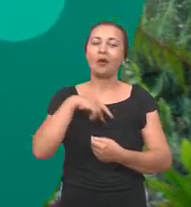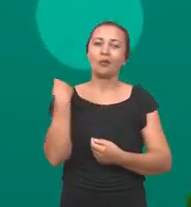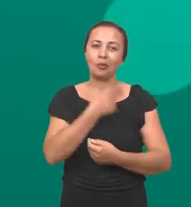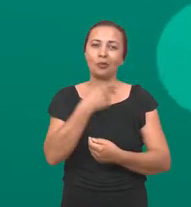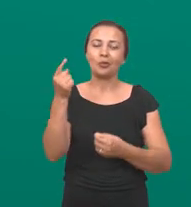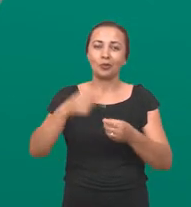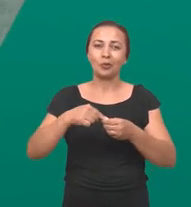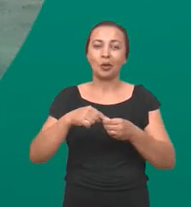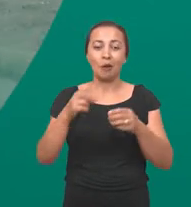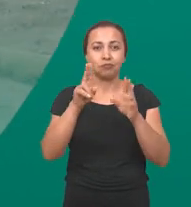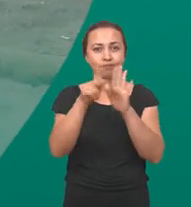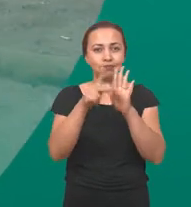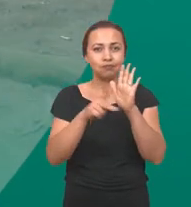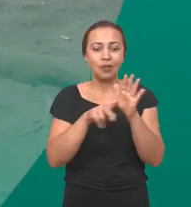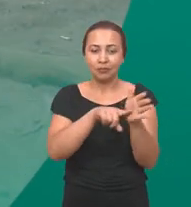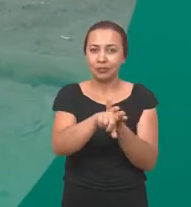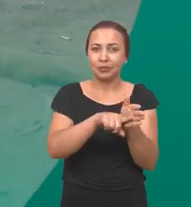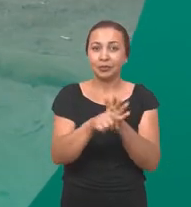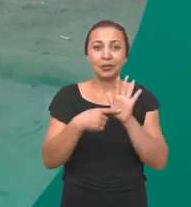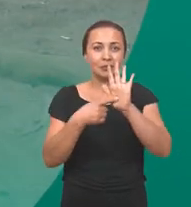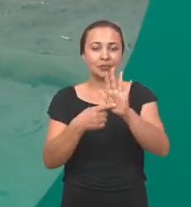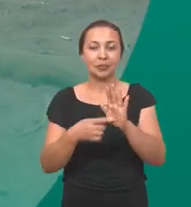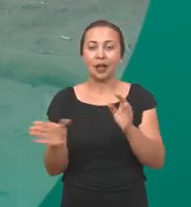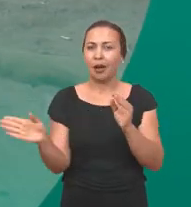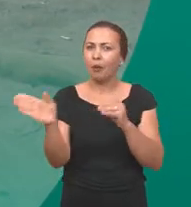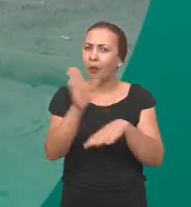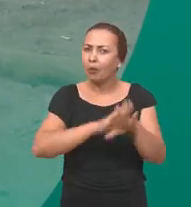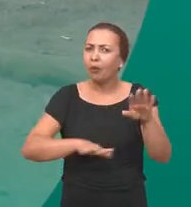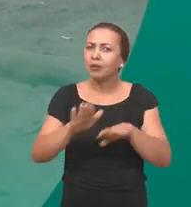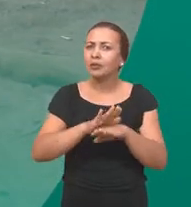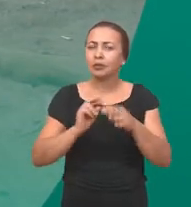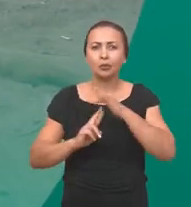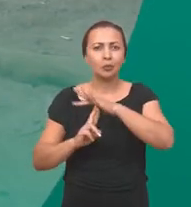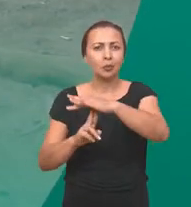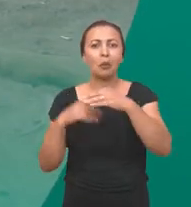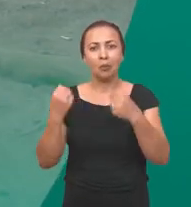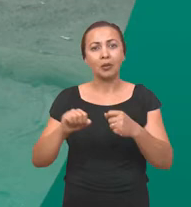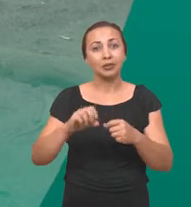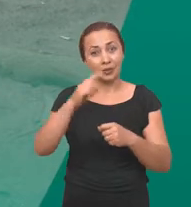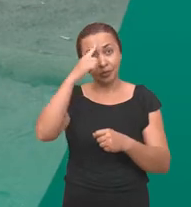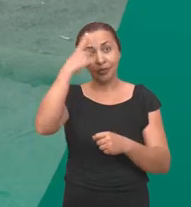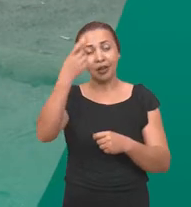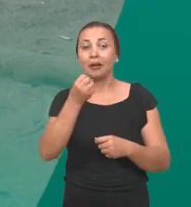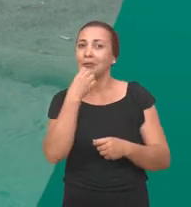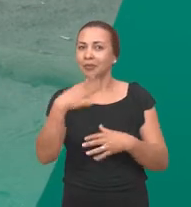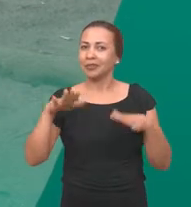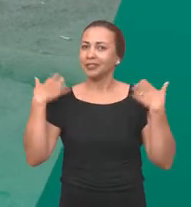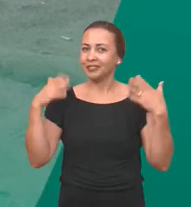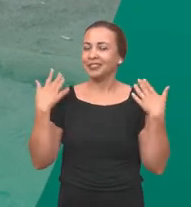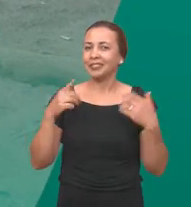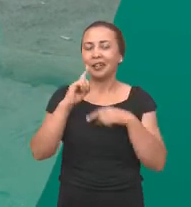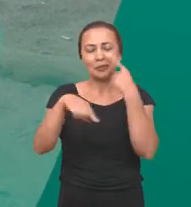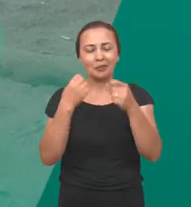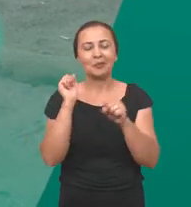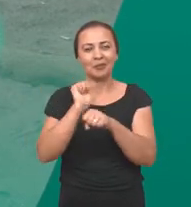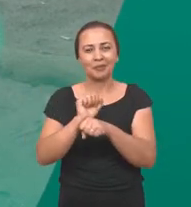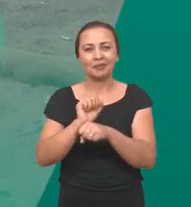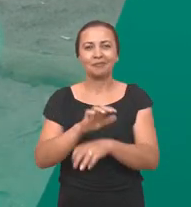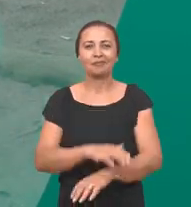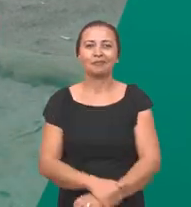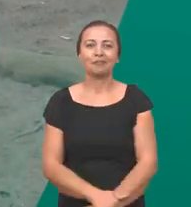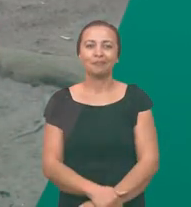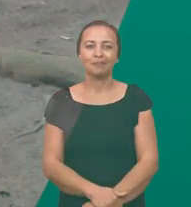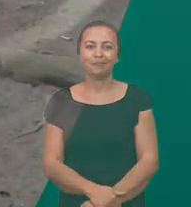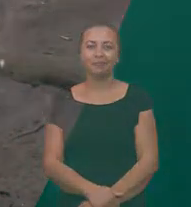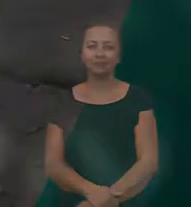E daqui a pouco a gente está de volta com um projeto de pesquisa que mostra que a preservação do meio ambiente pode ser criativa e divertida. É